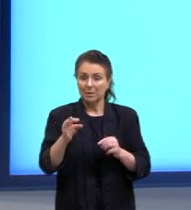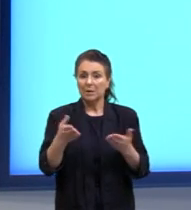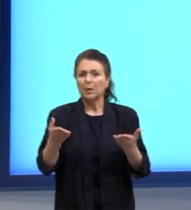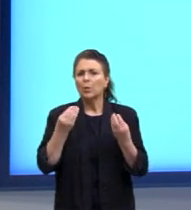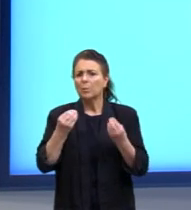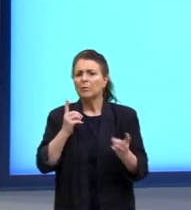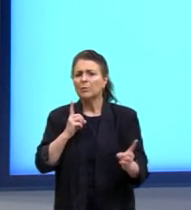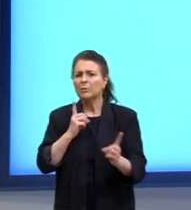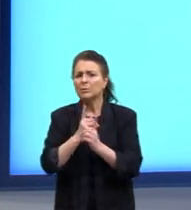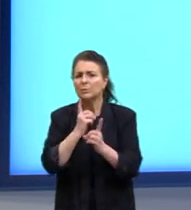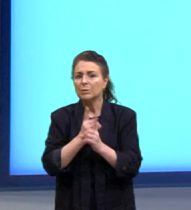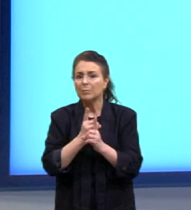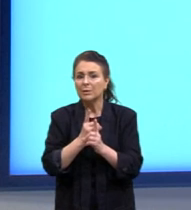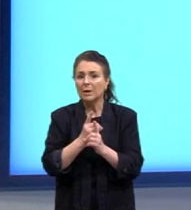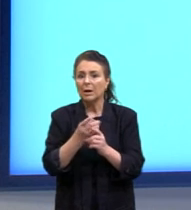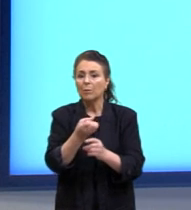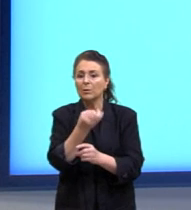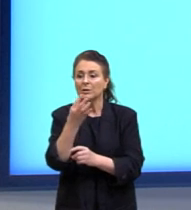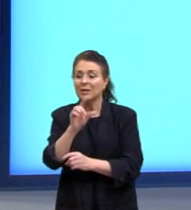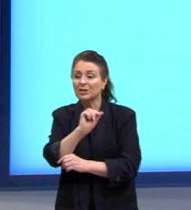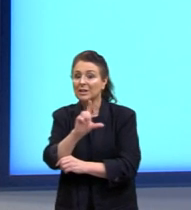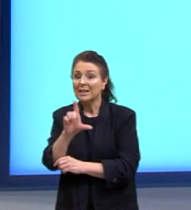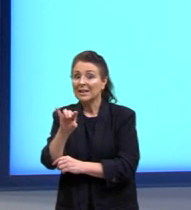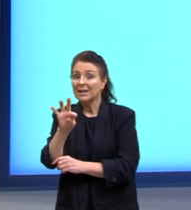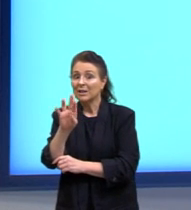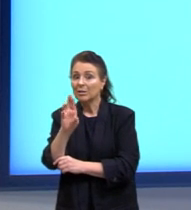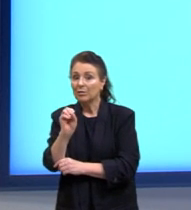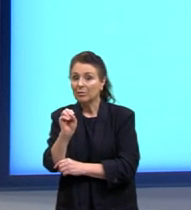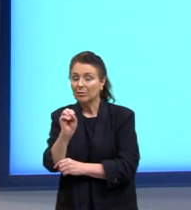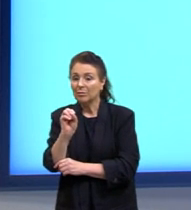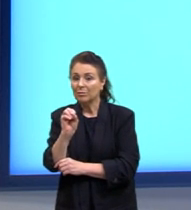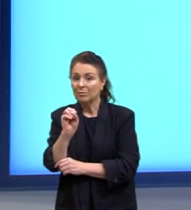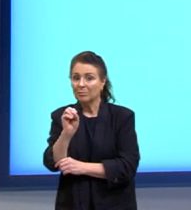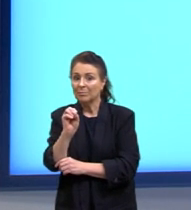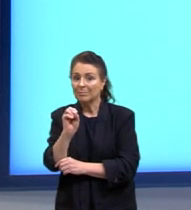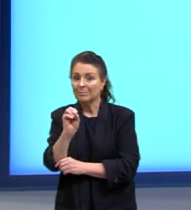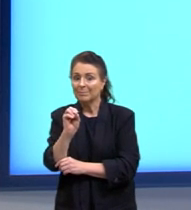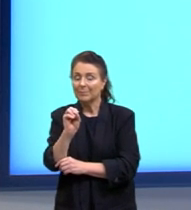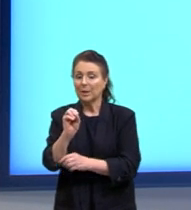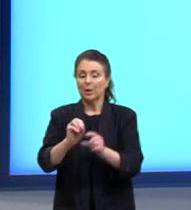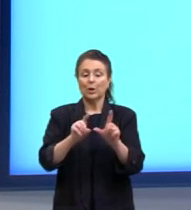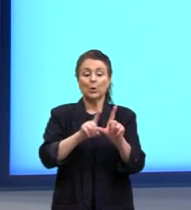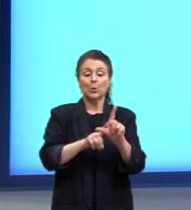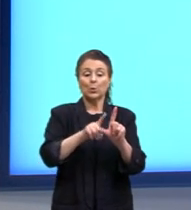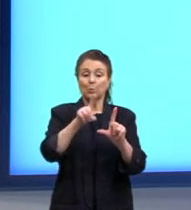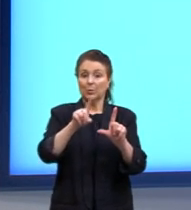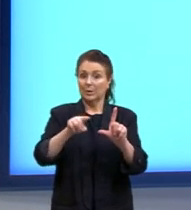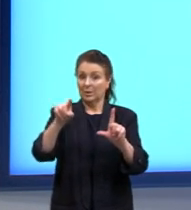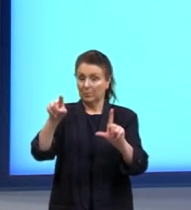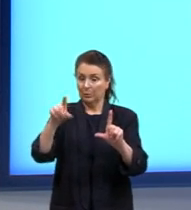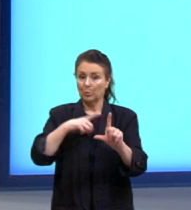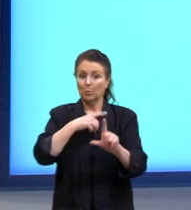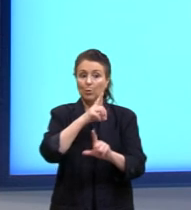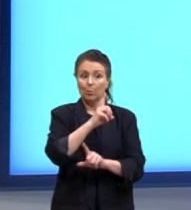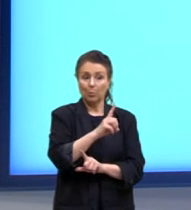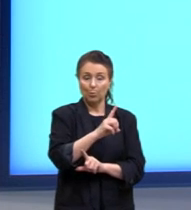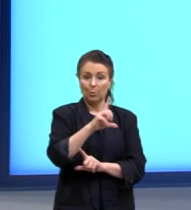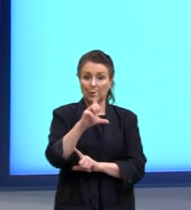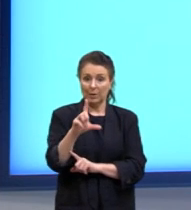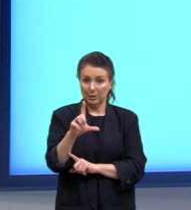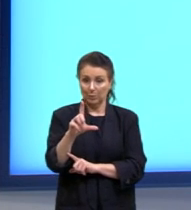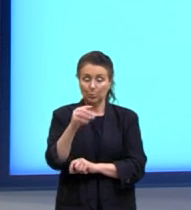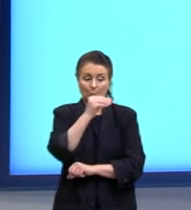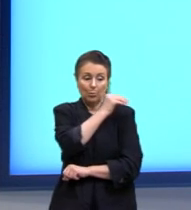descobrir a quantidade em litros que foi de tecido lá na nossa no nosso gráfico um litro de álcool